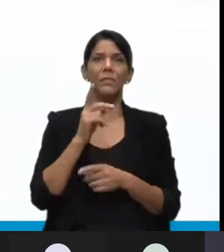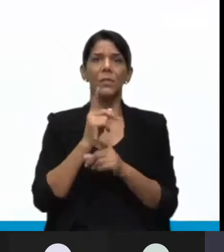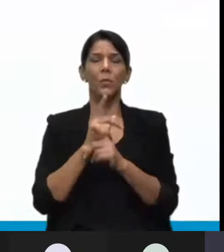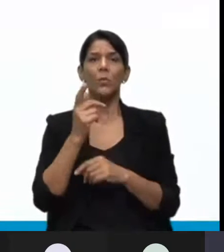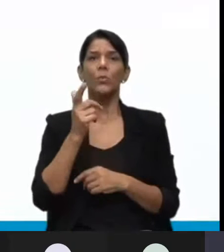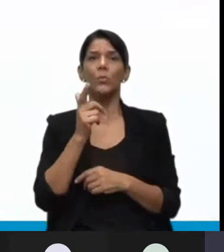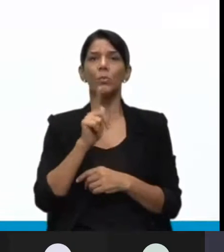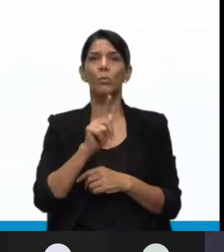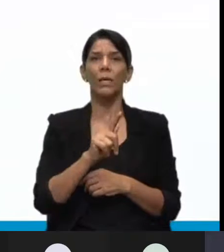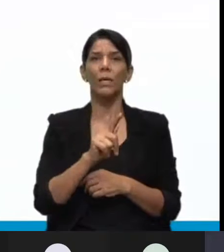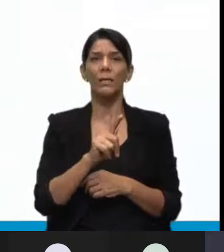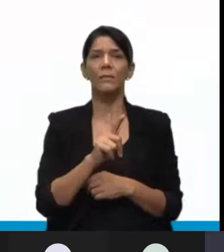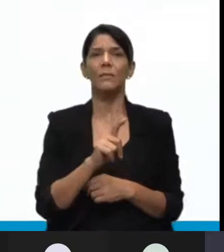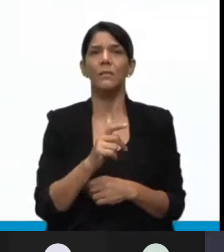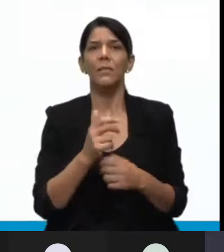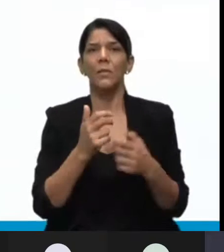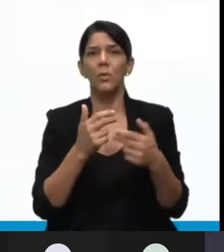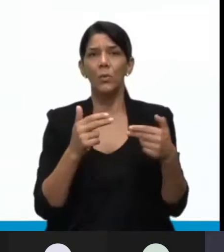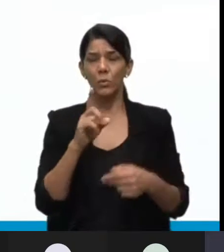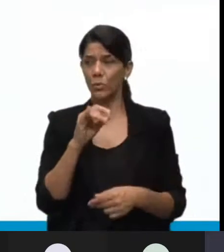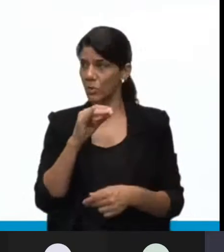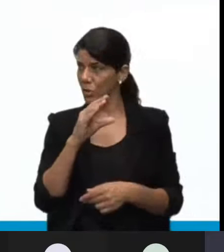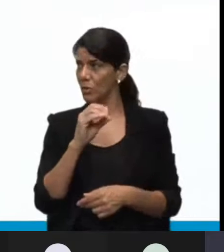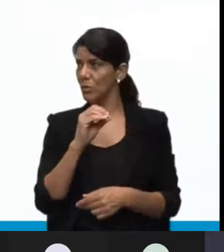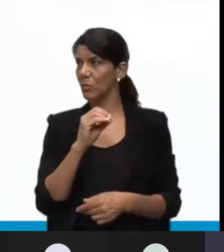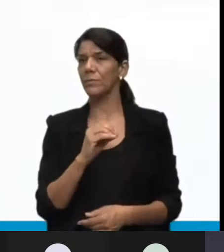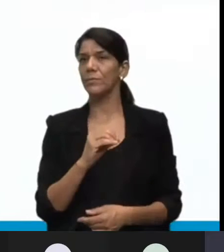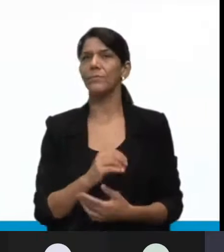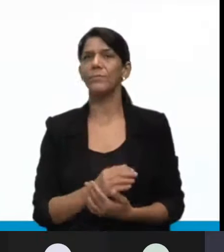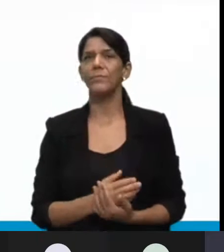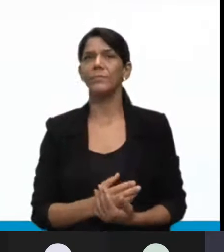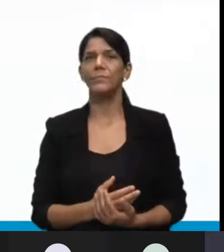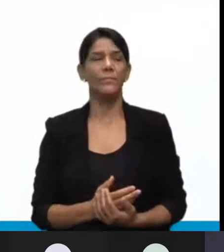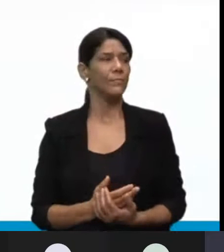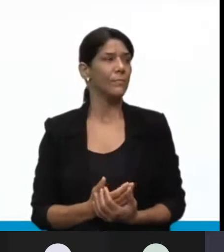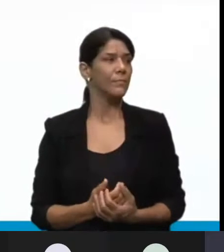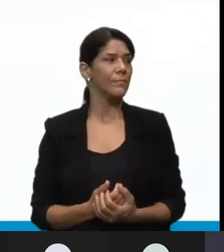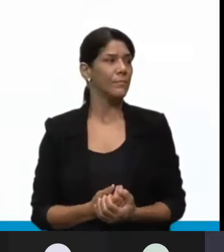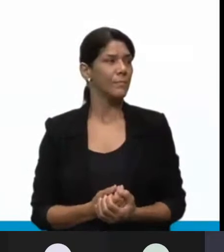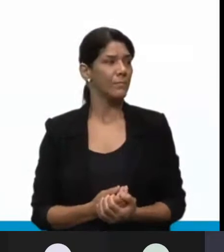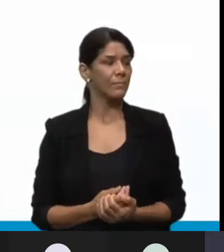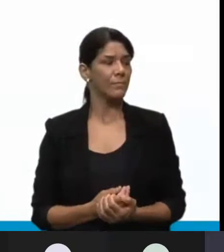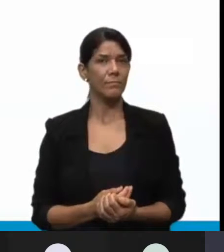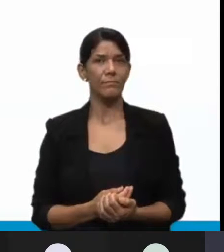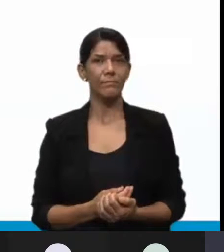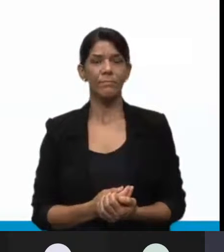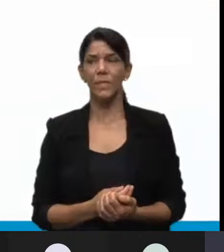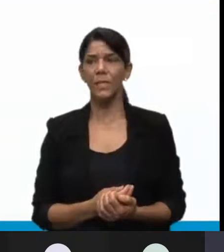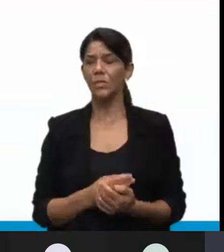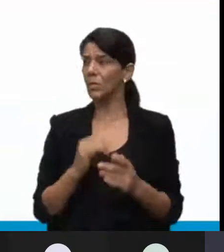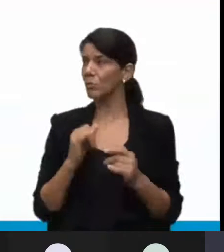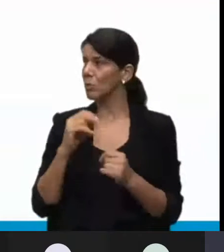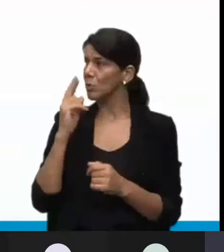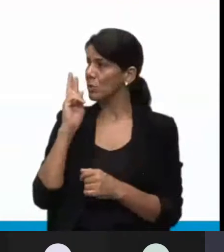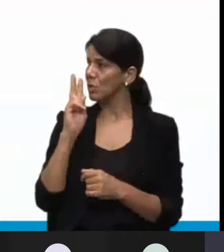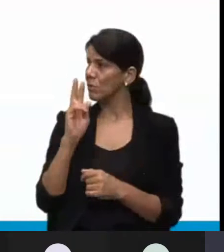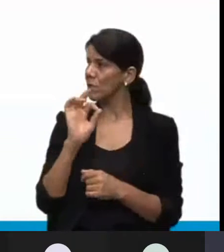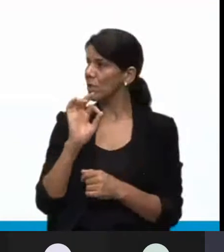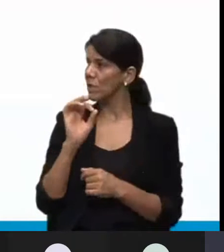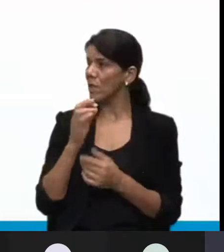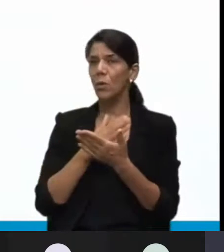olhadinha melhor aqui, deixa eu ver se tem mais algum outro disco intercalar aqui. Eu olhando aqui na figura, não, aqui tem